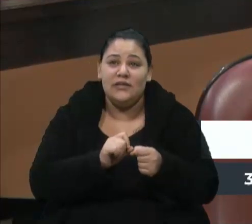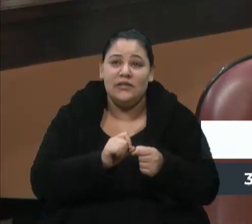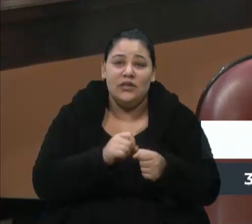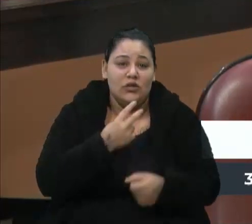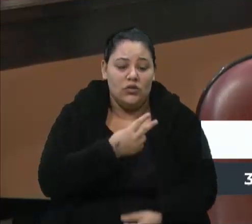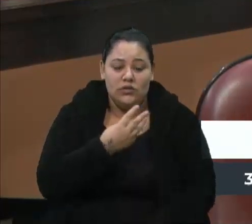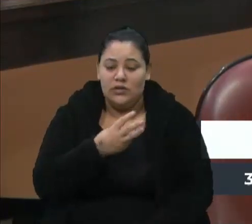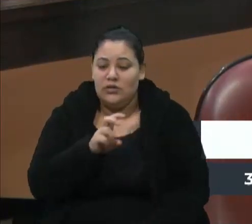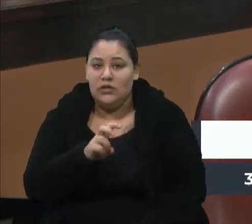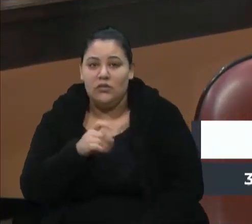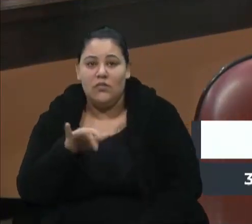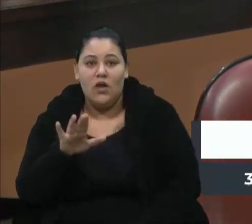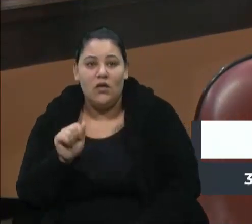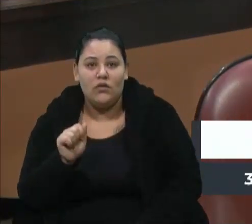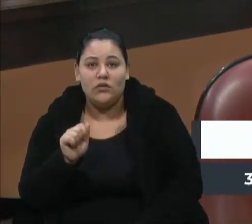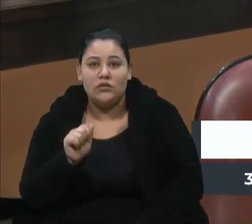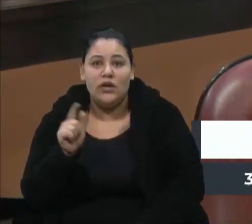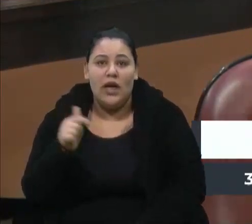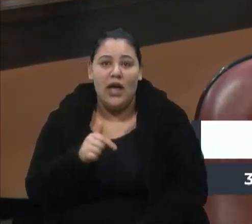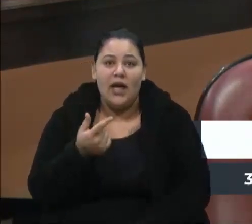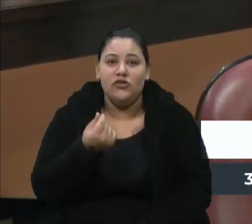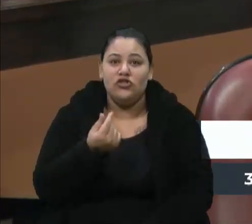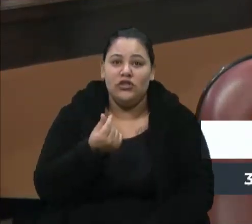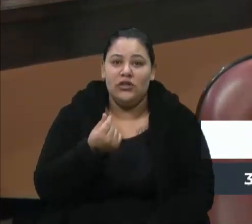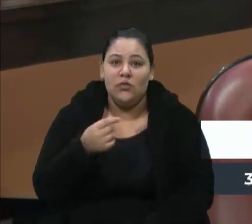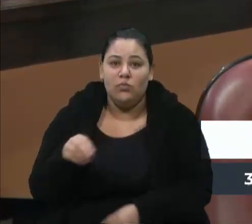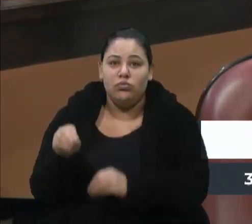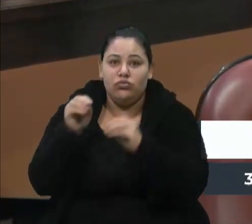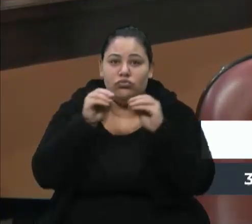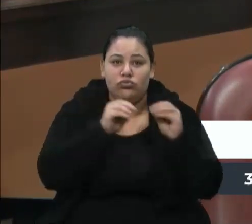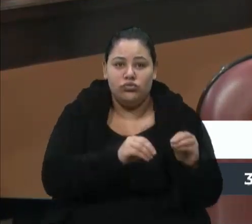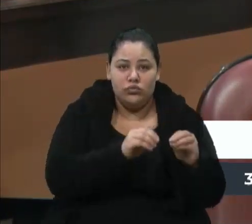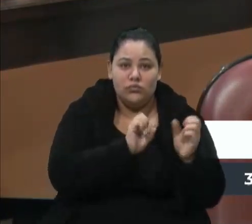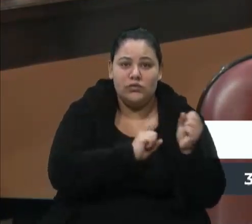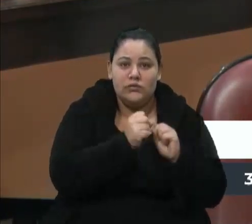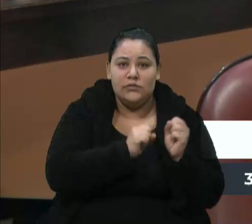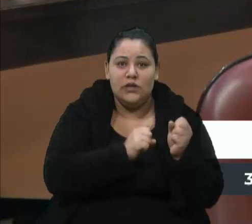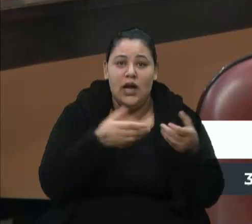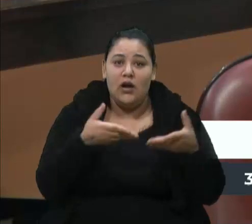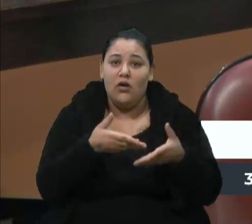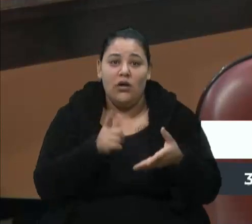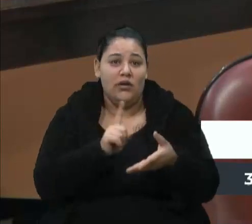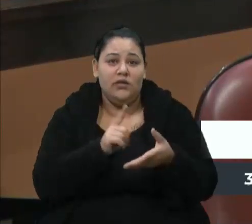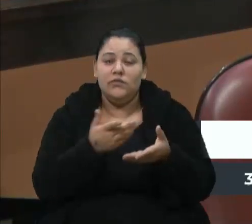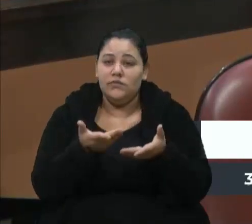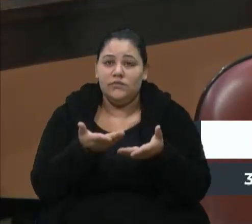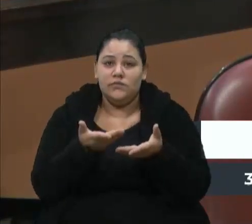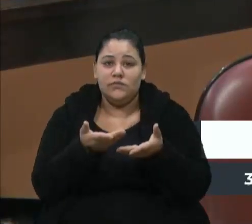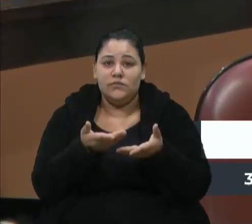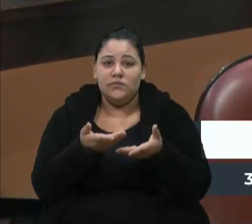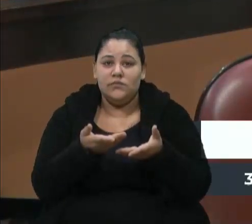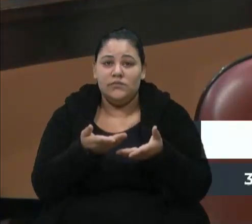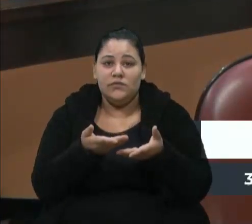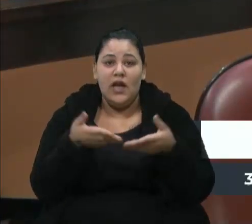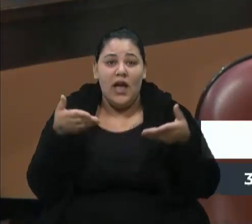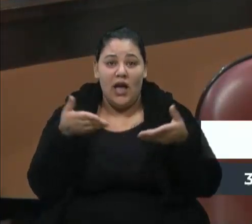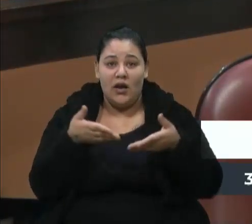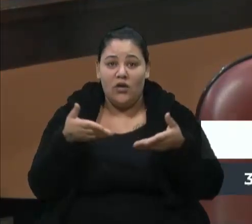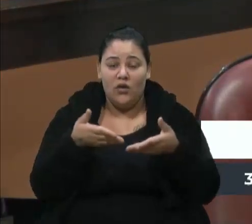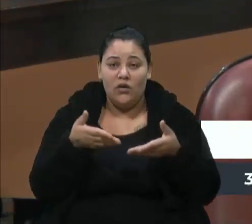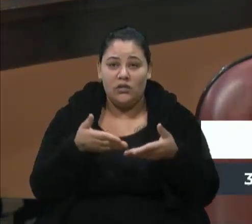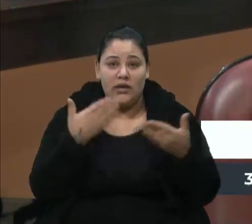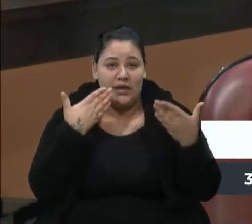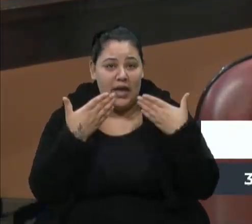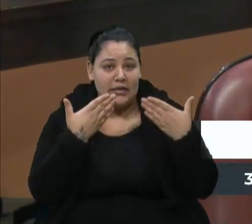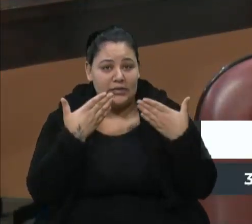aí sim é dinheiro transferido para a Codeca, mas agora não, agora está sendo avalista que a